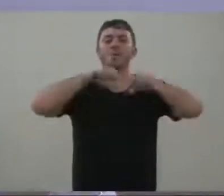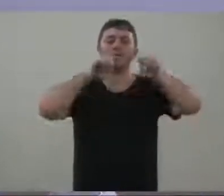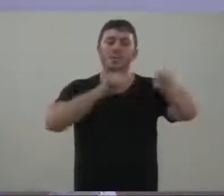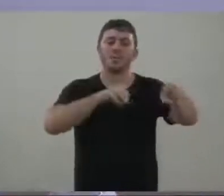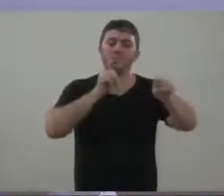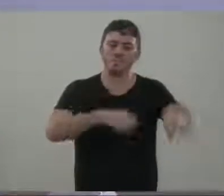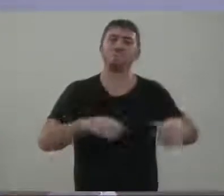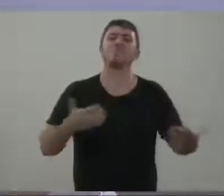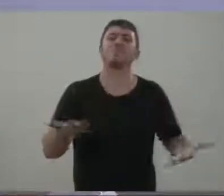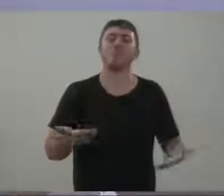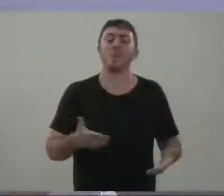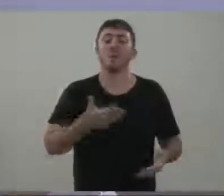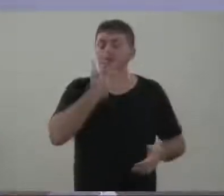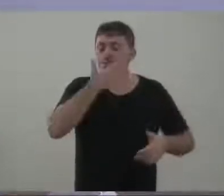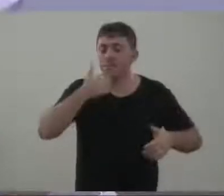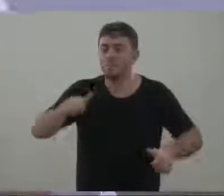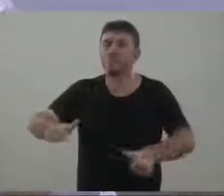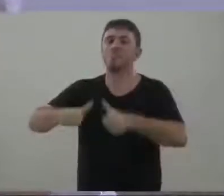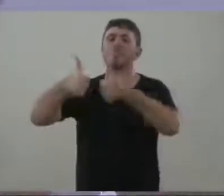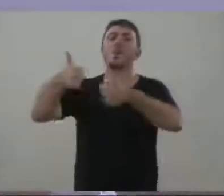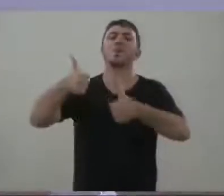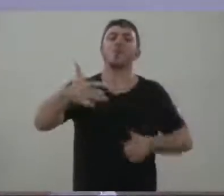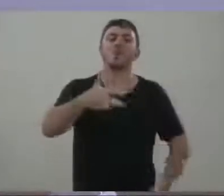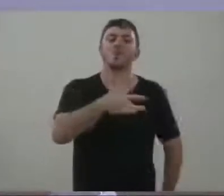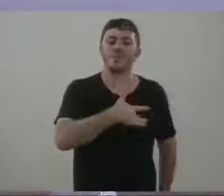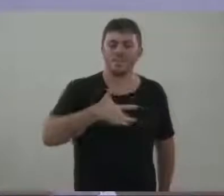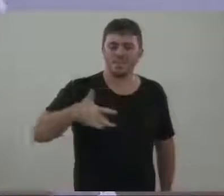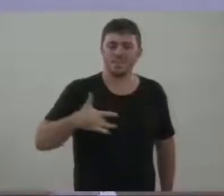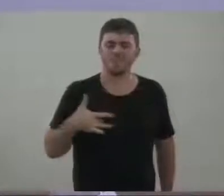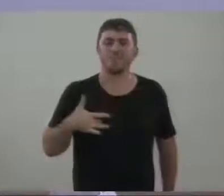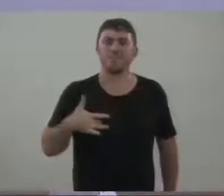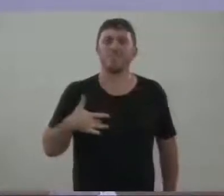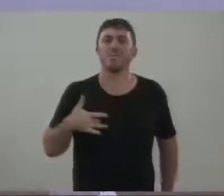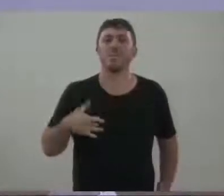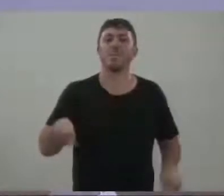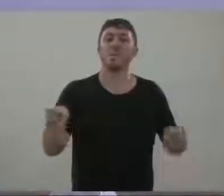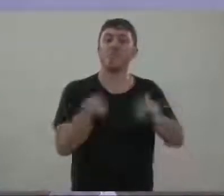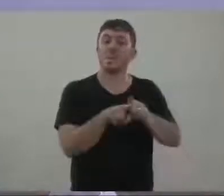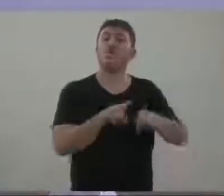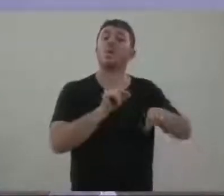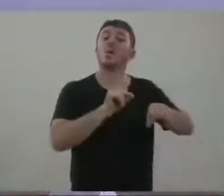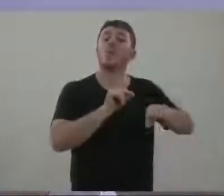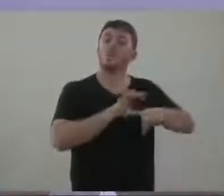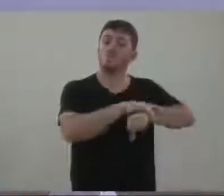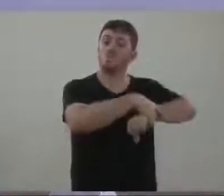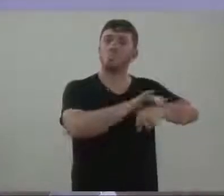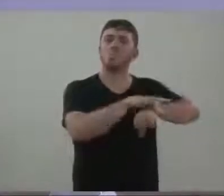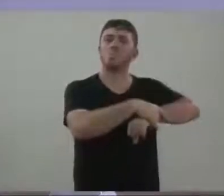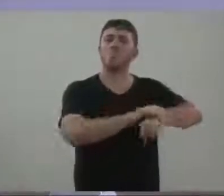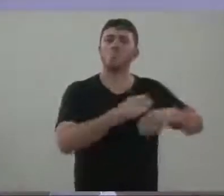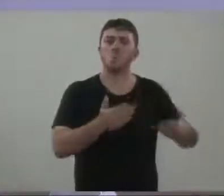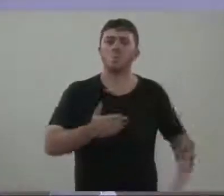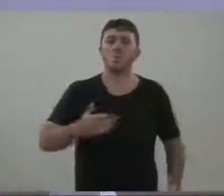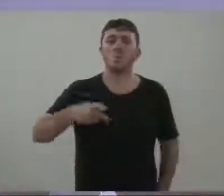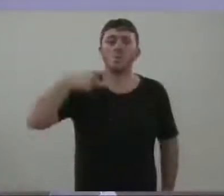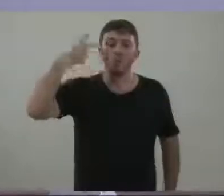ainda mais a saúde, pode melhorar ainda mais a segurança, que nós temos aqui o vereador Florentino, que sabe muito bem do que eu